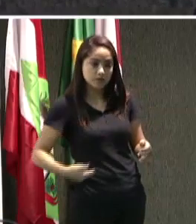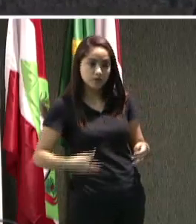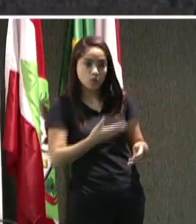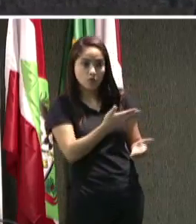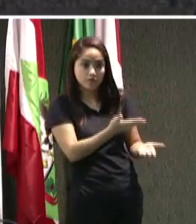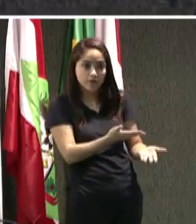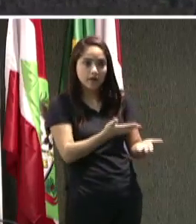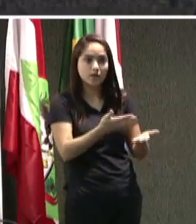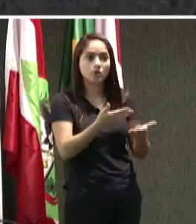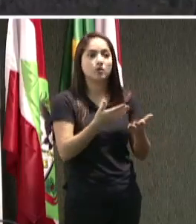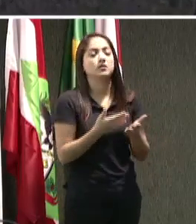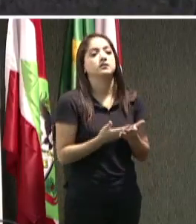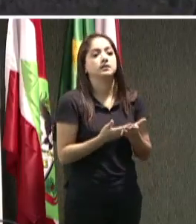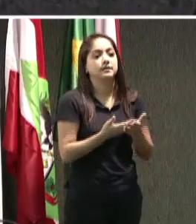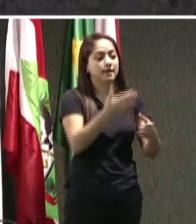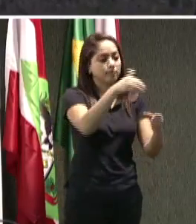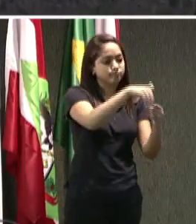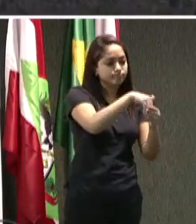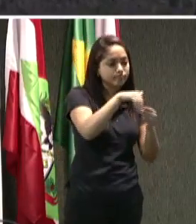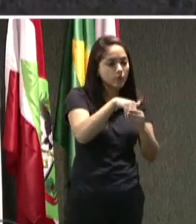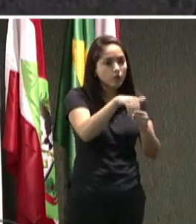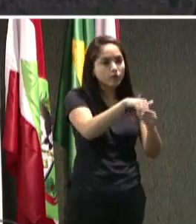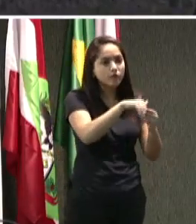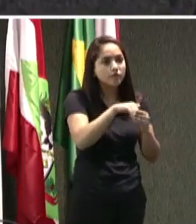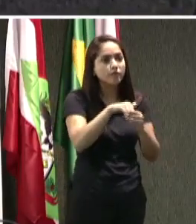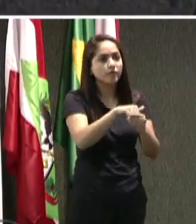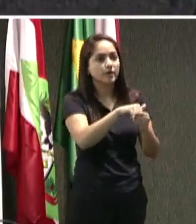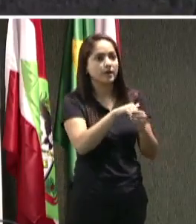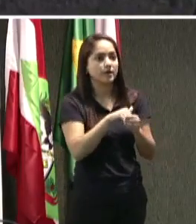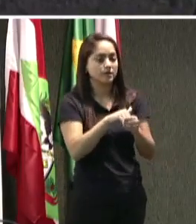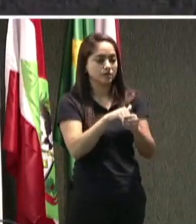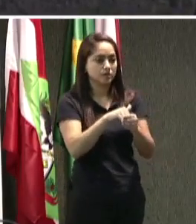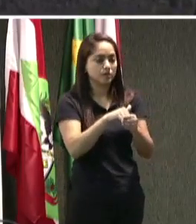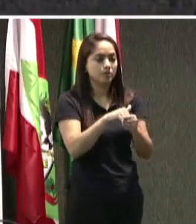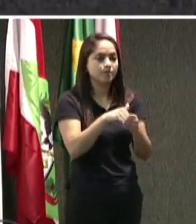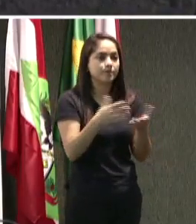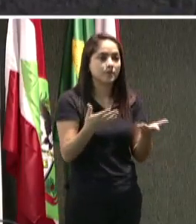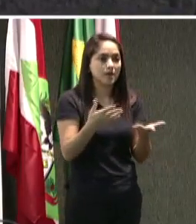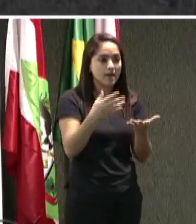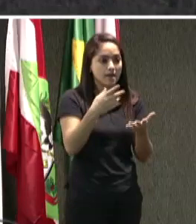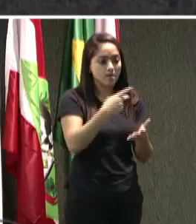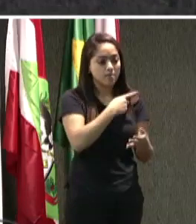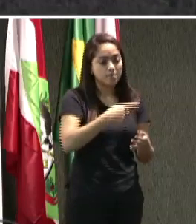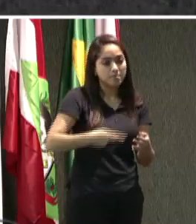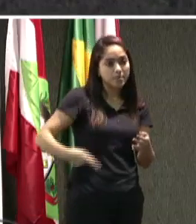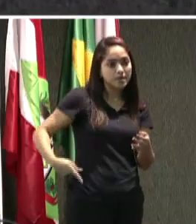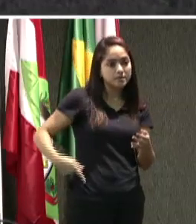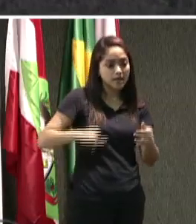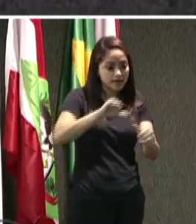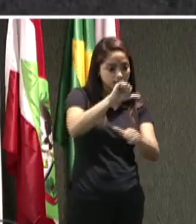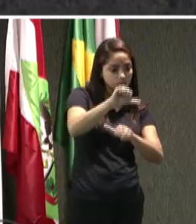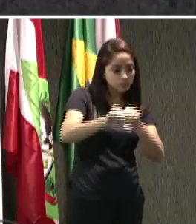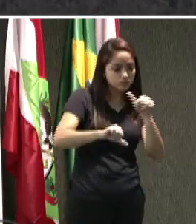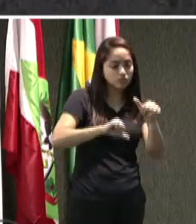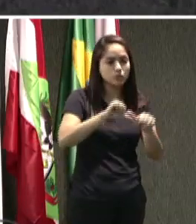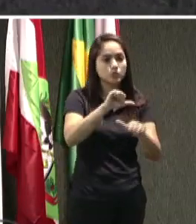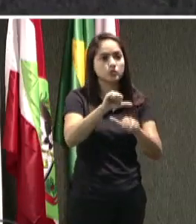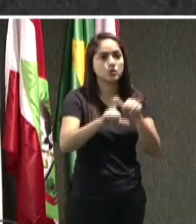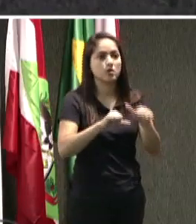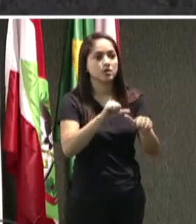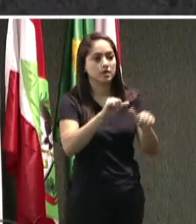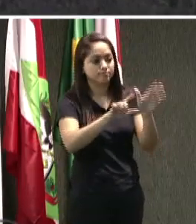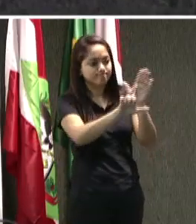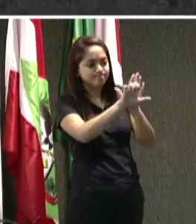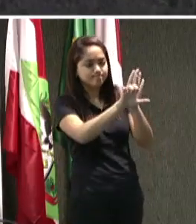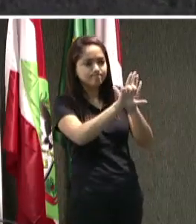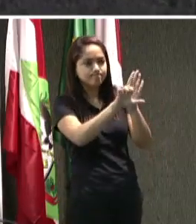é negociar votos pela absolvição do presidente em troca de rebaixar toda a